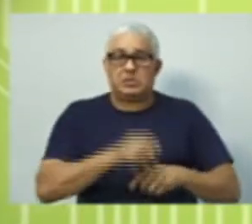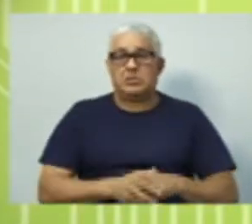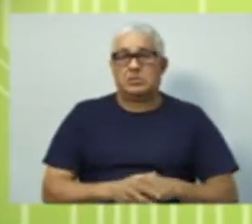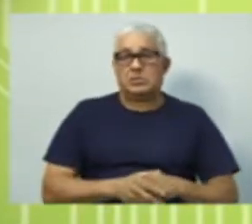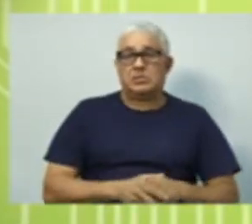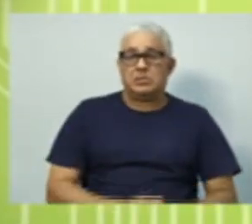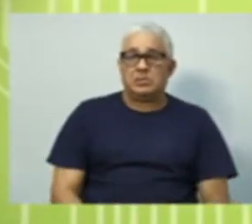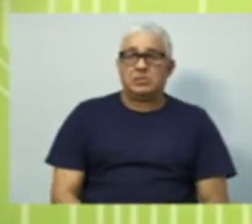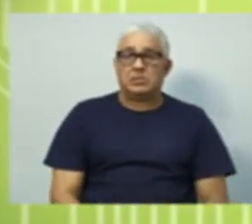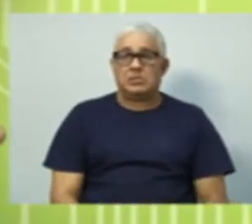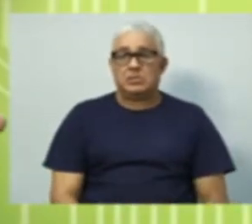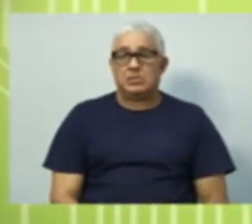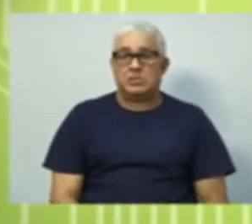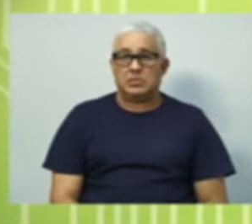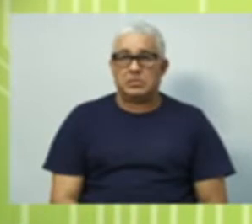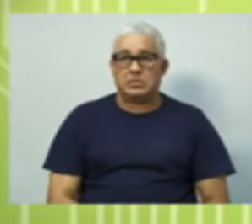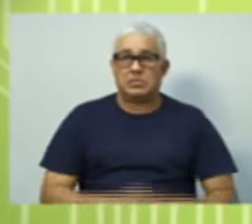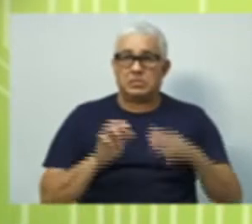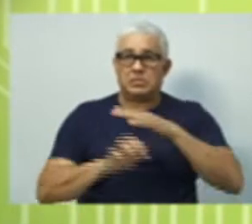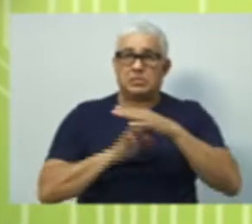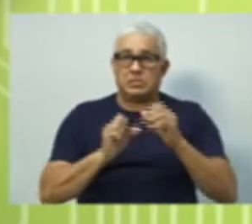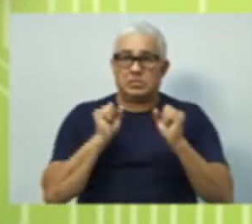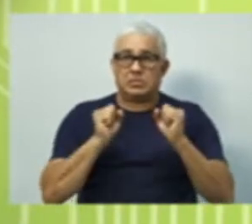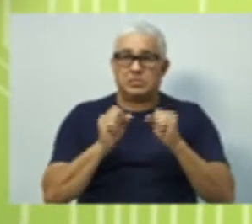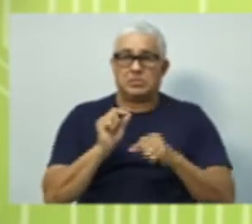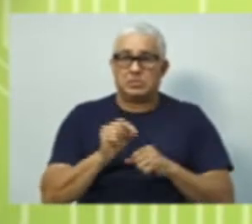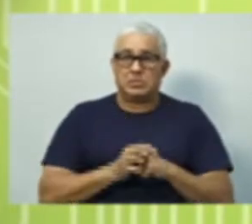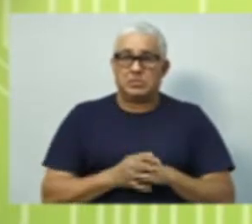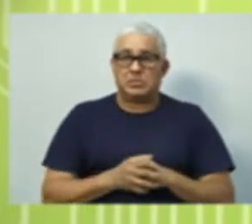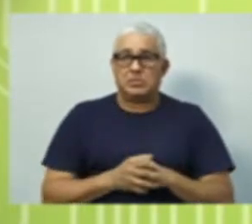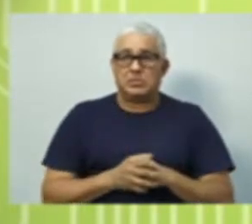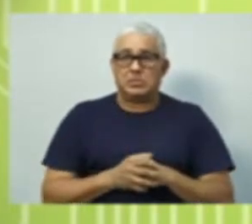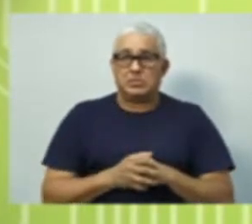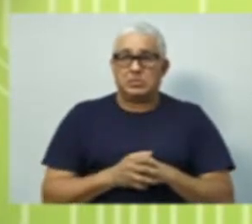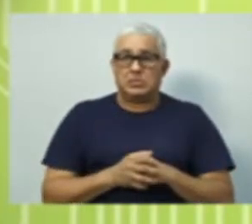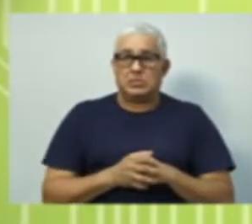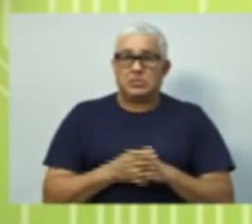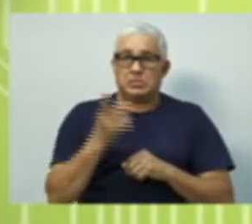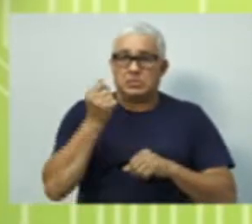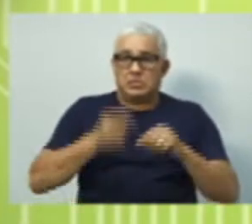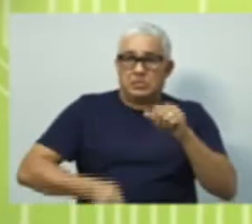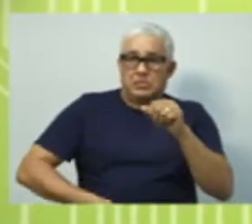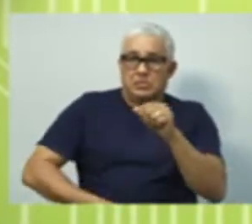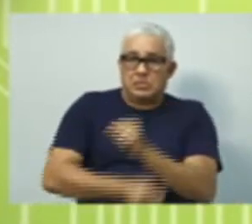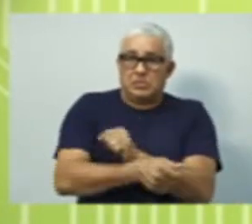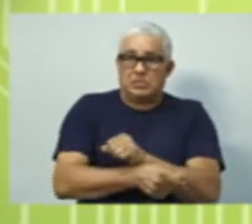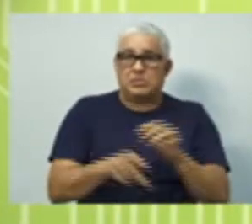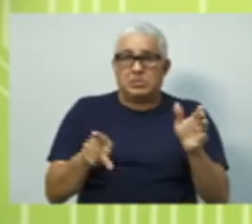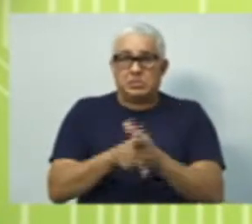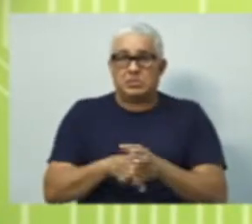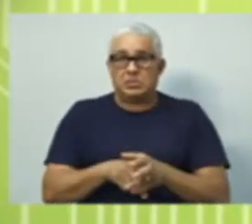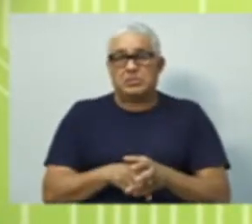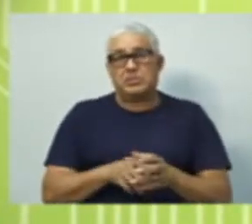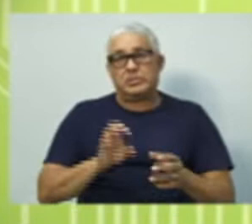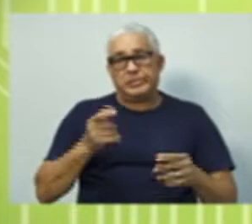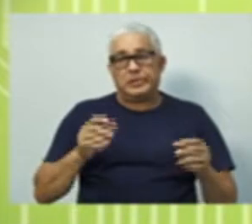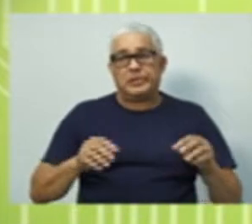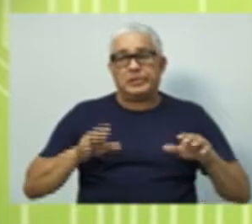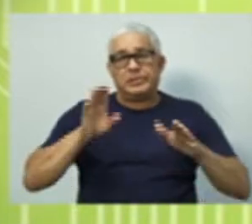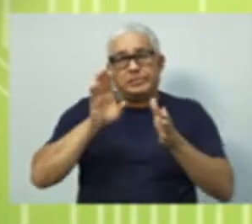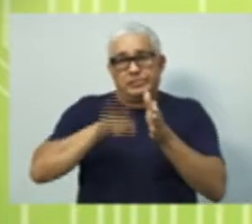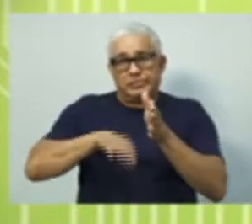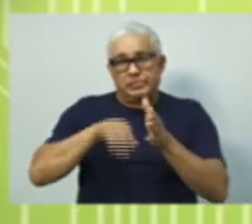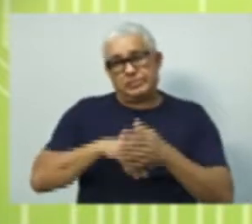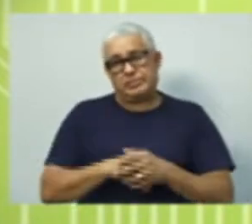preferencialmente, é evidente, se a empresa ela puder tocar seus investimentos com capital próprio, sai muito mais barato do que